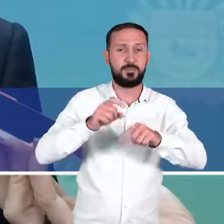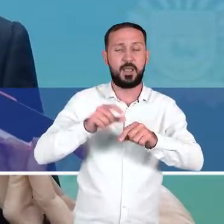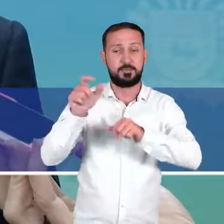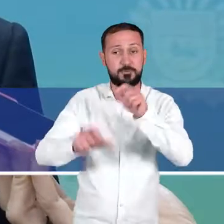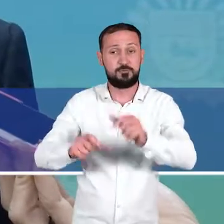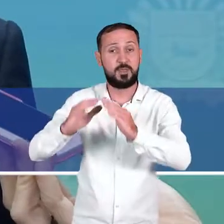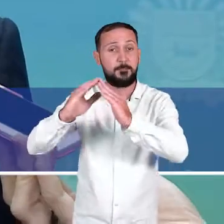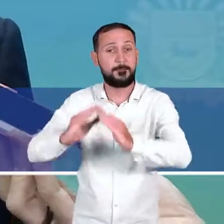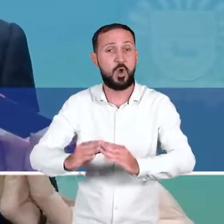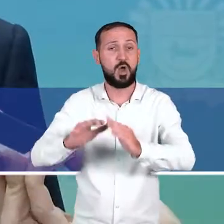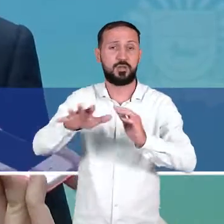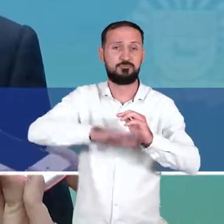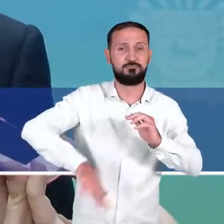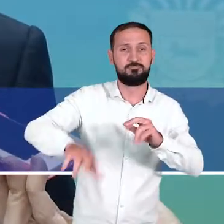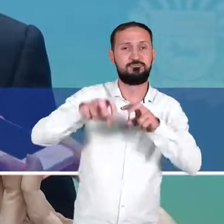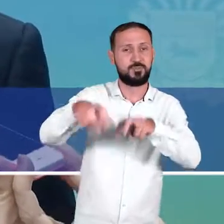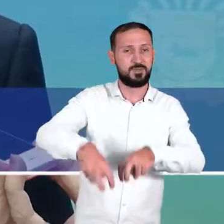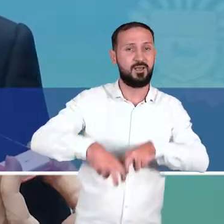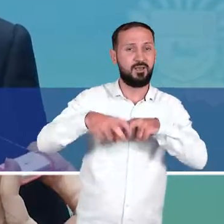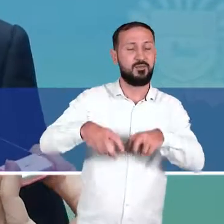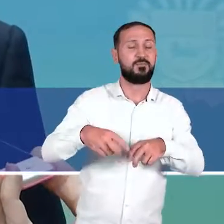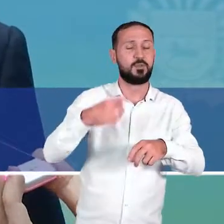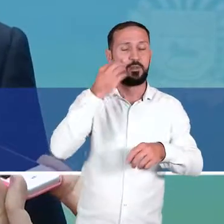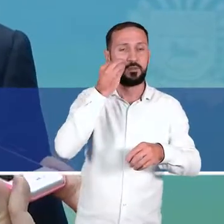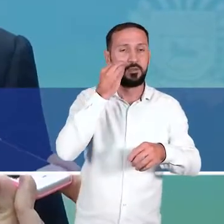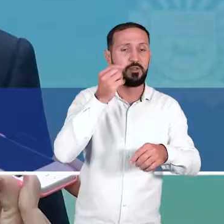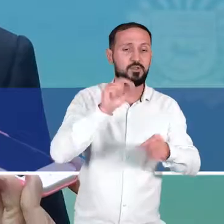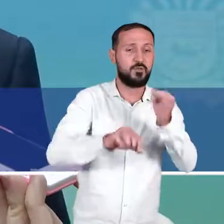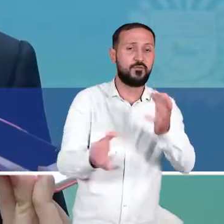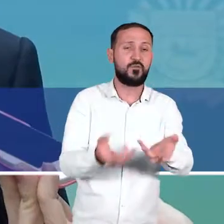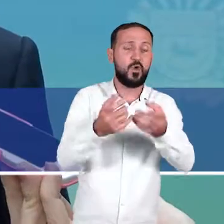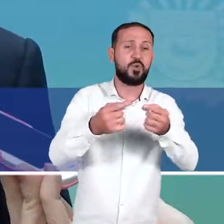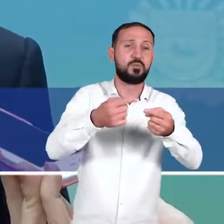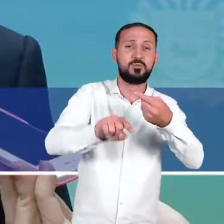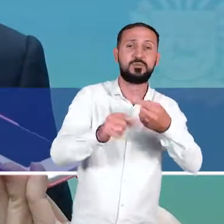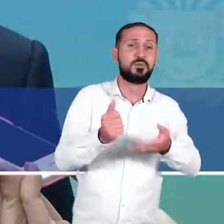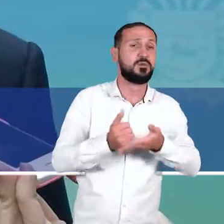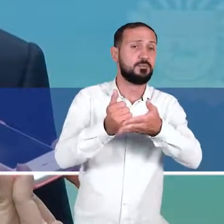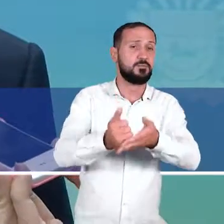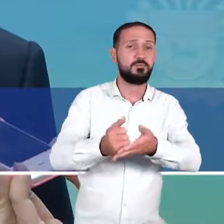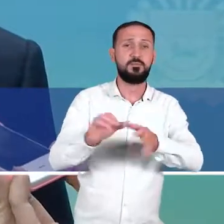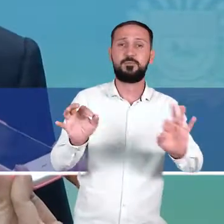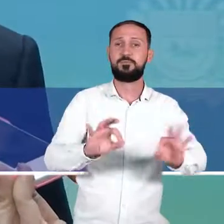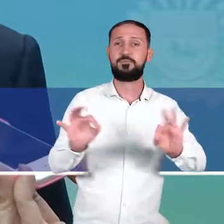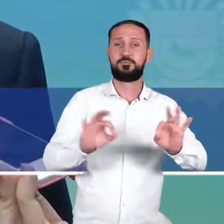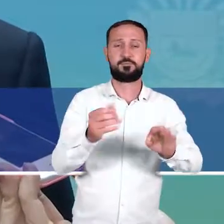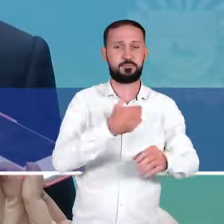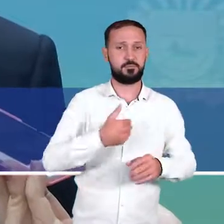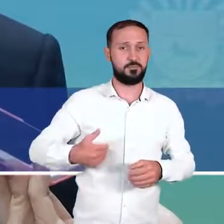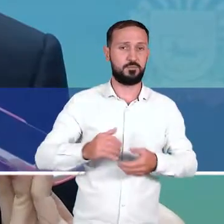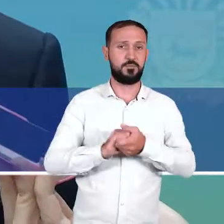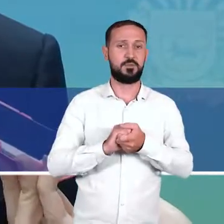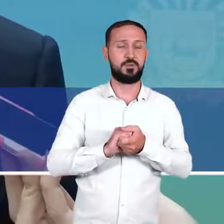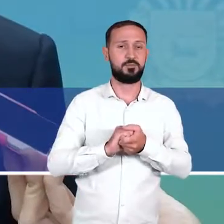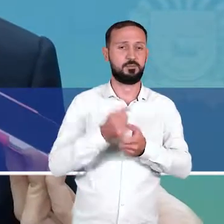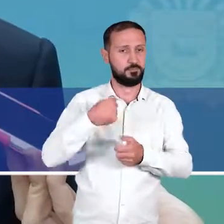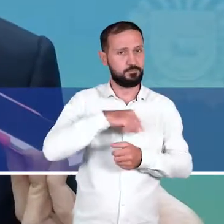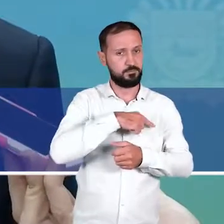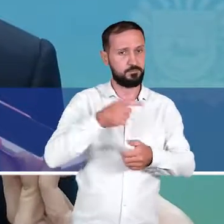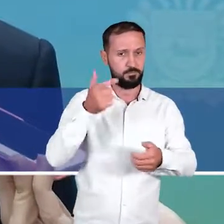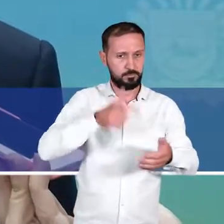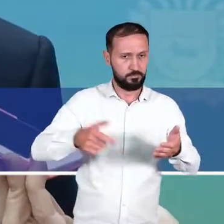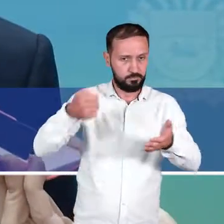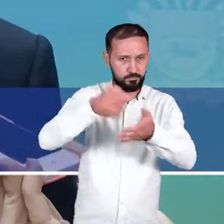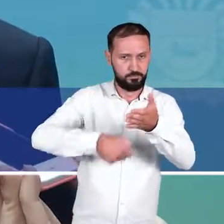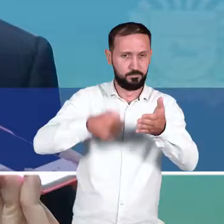área rural, os produtores, etc., combatendo esses incêndios sem auxílio nenhum governamental. Então, nós reiteramos hoje